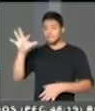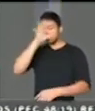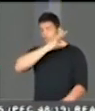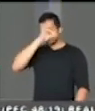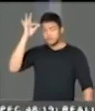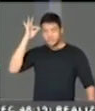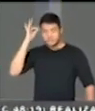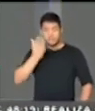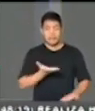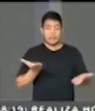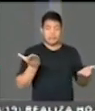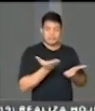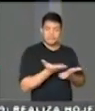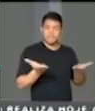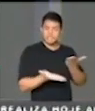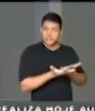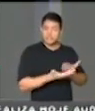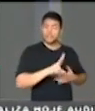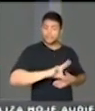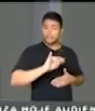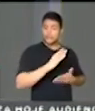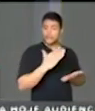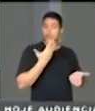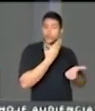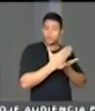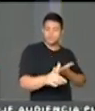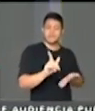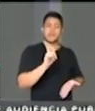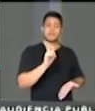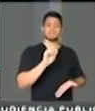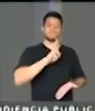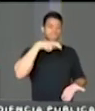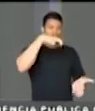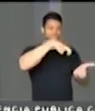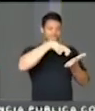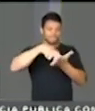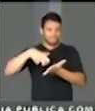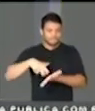a Lava Jato, esta sim, terá que pagar pelos crimes